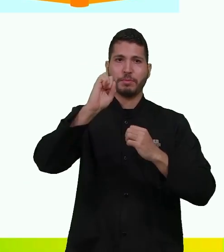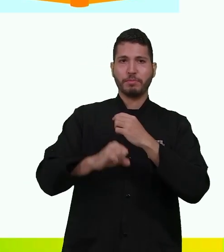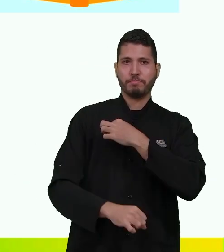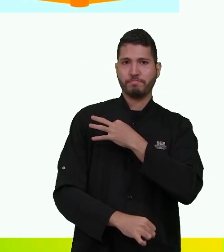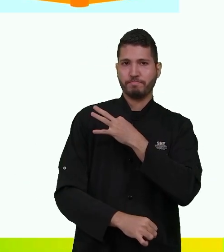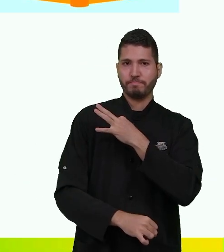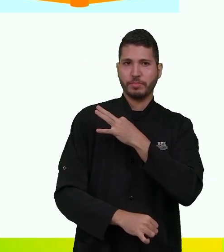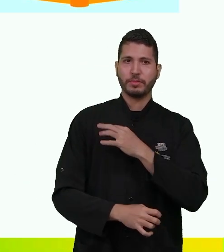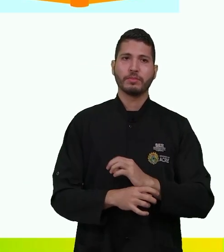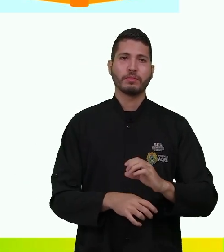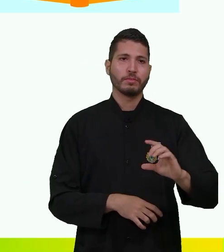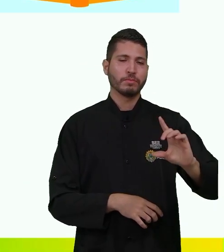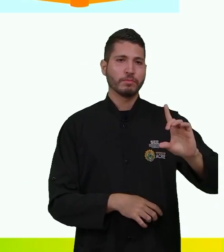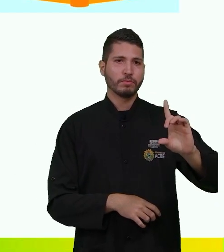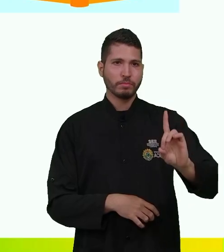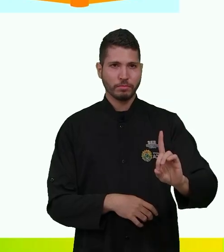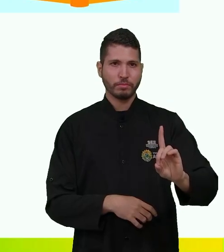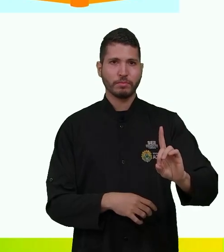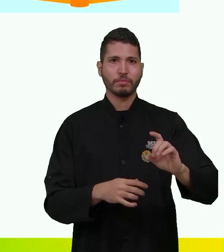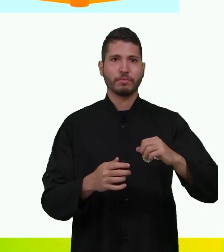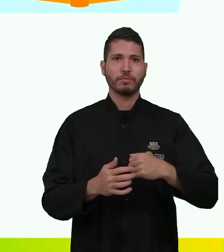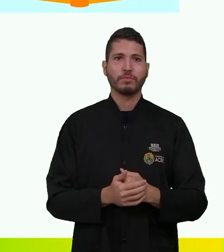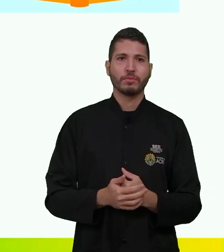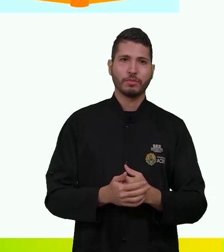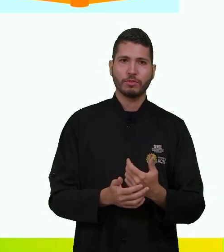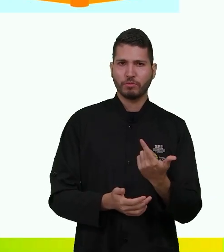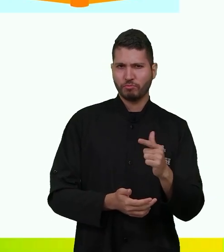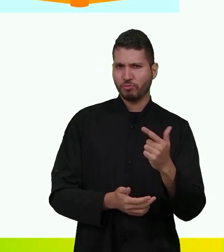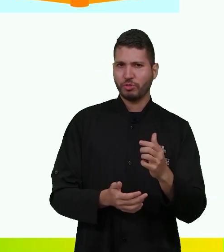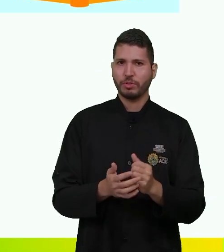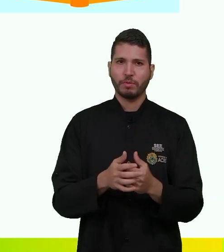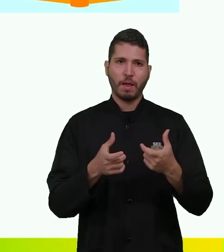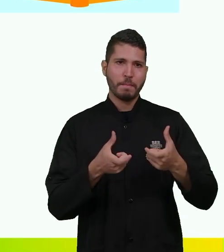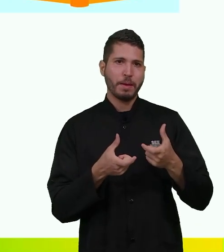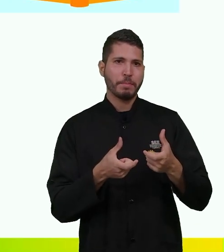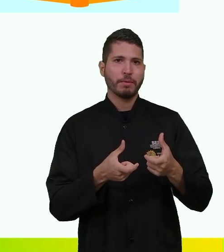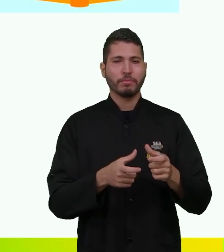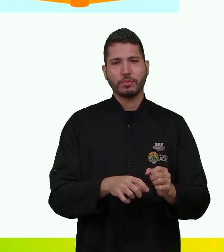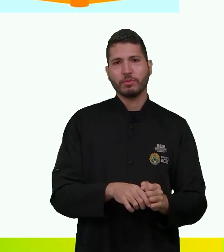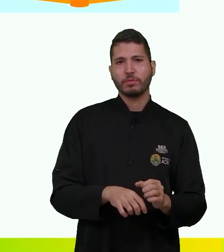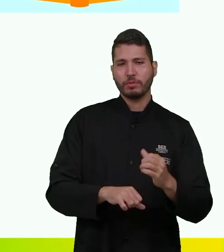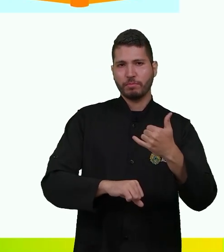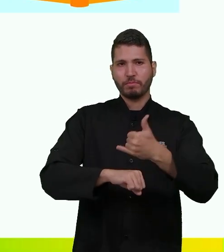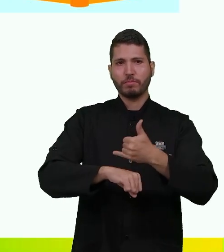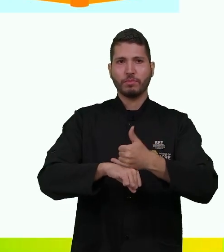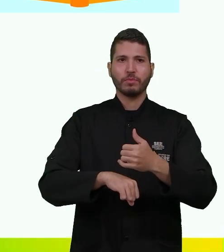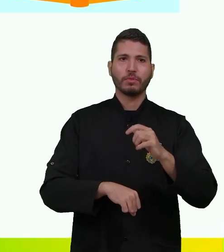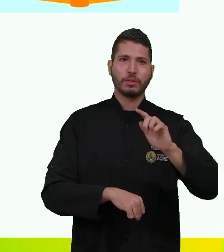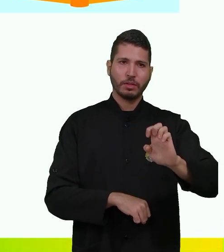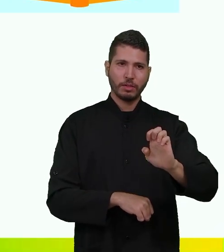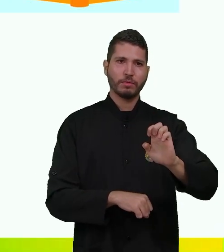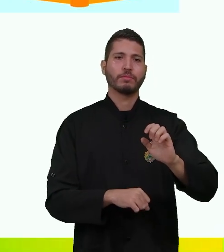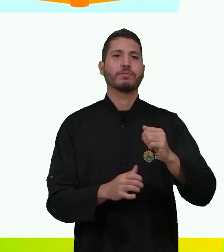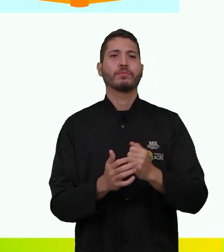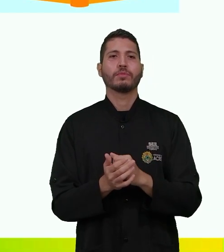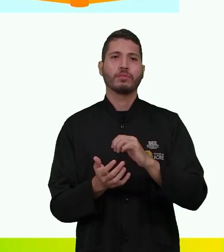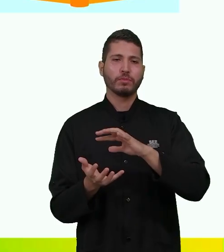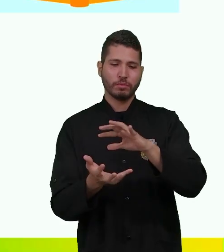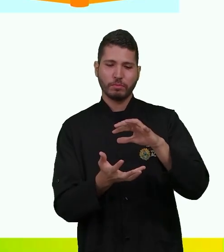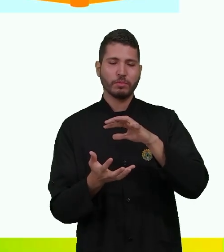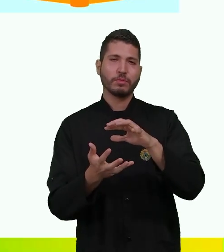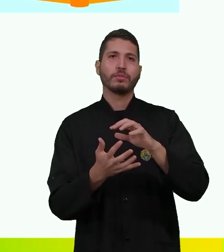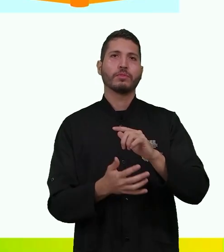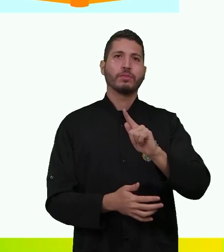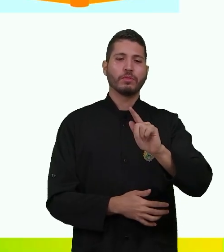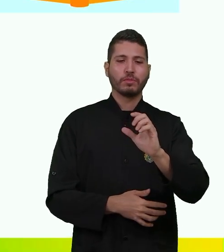a disponibilidade de carvão e ferro ou a globalização? Cuidado para não confundir, gente.